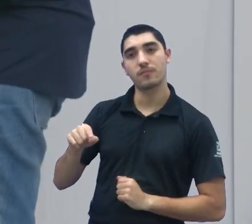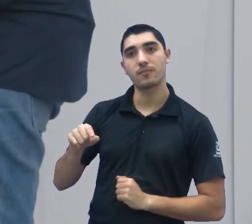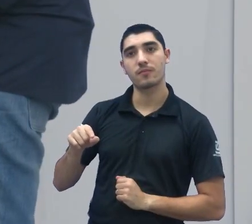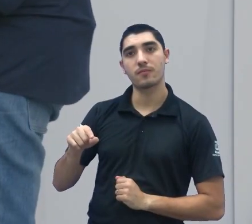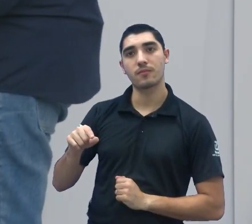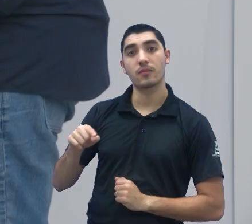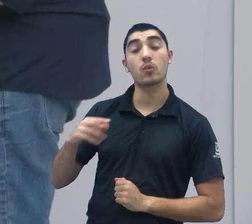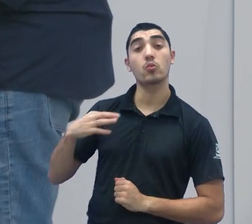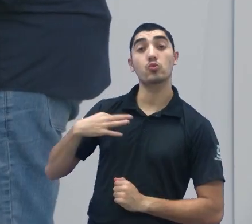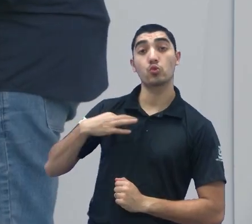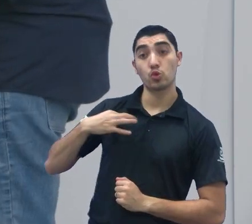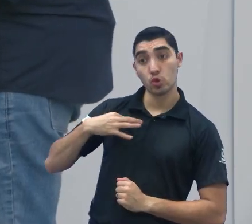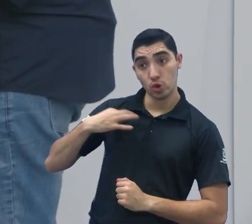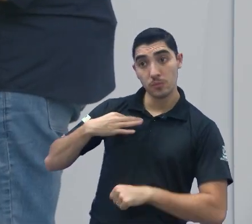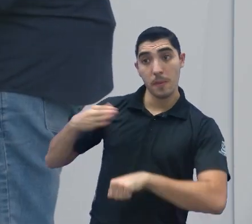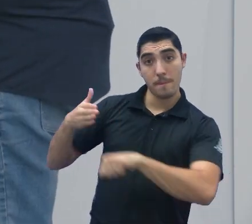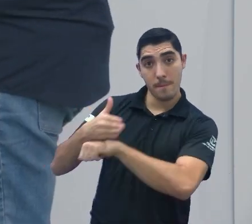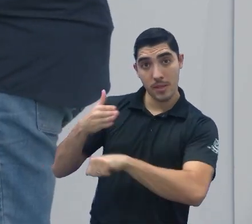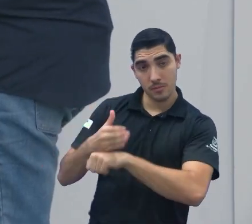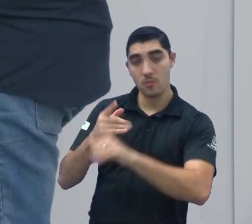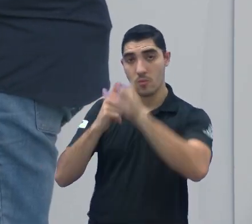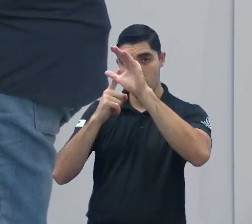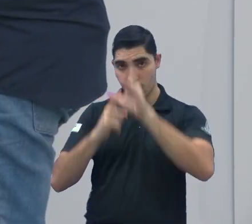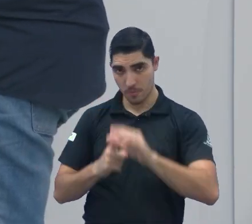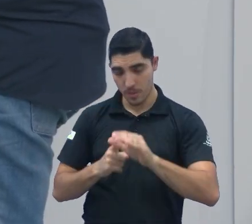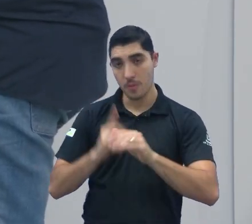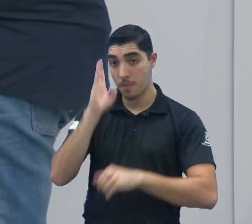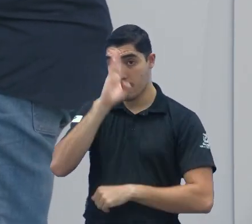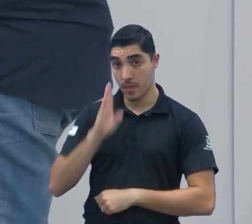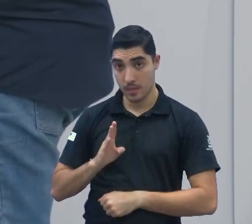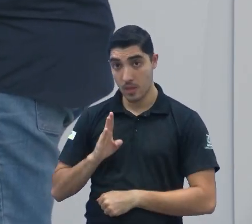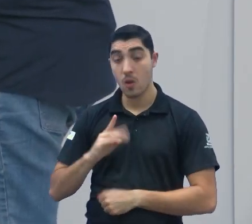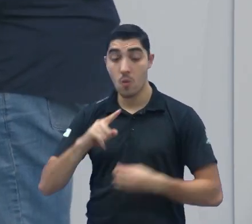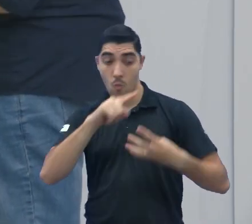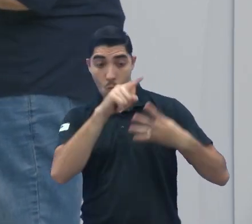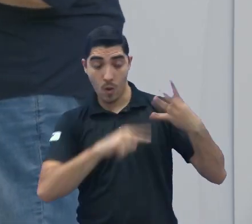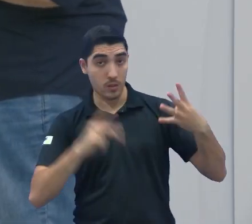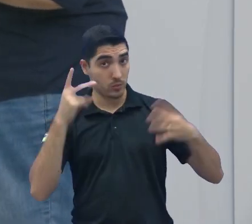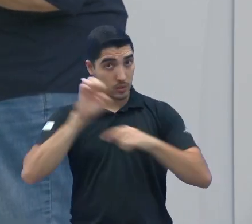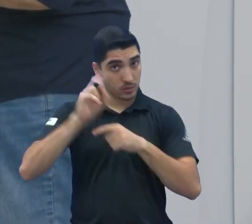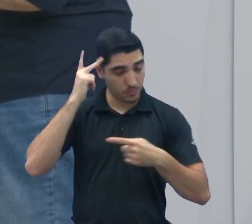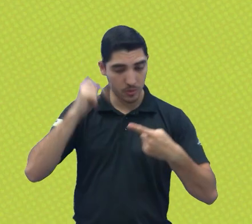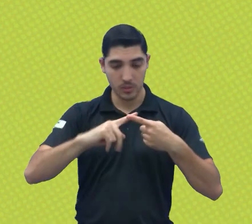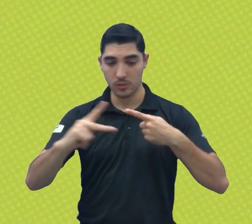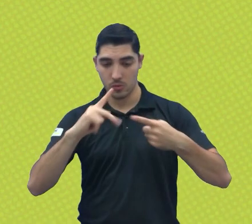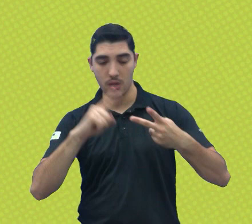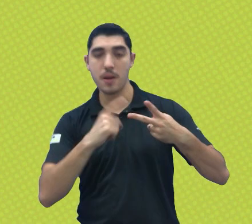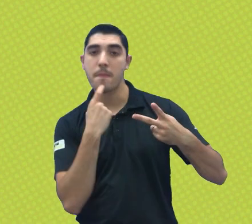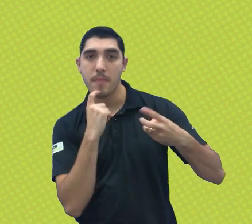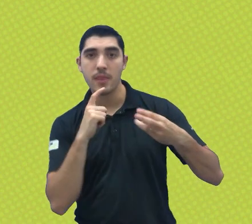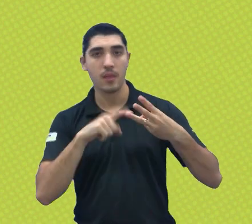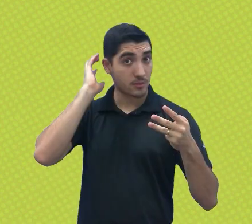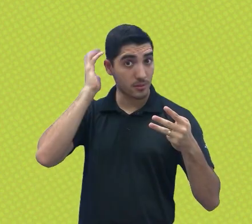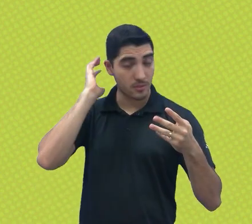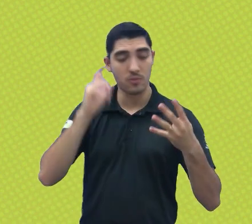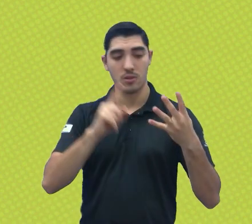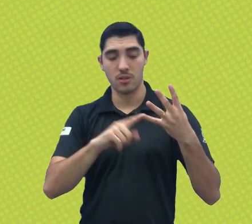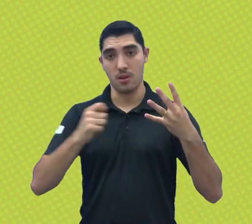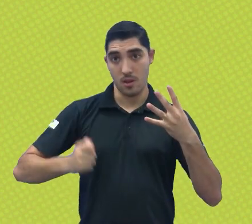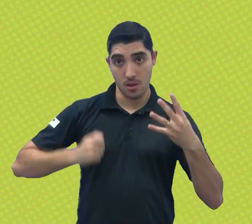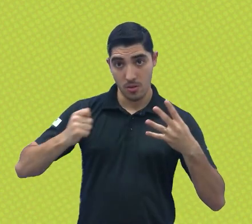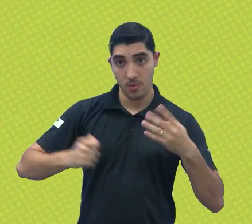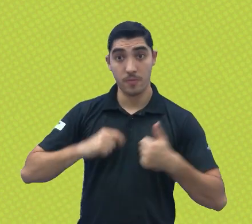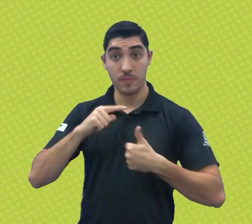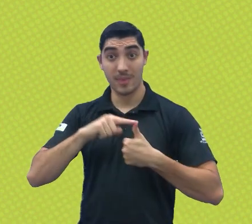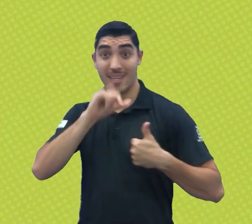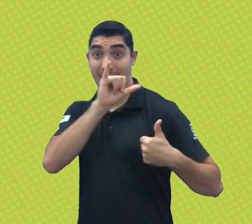a Liga de Basquete Feminino 2026. São 4 de São Paulo, São José, Campinas, Santo André e o César Araraquara, um do Rio de Janeiro,